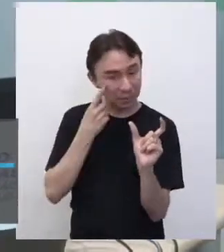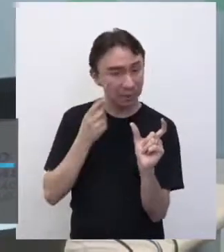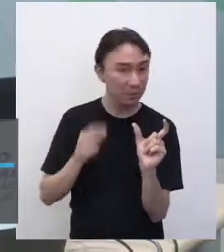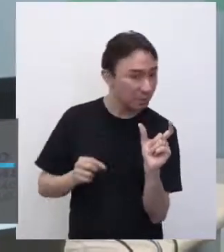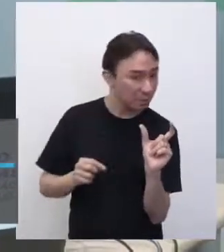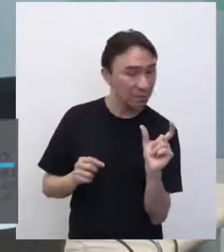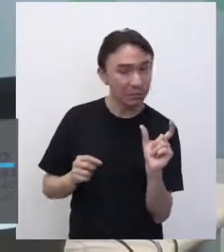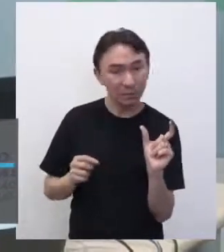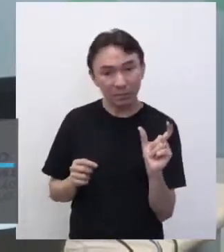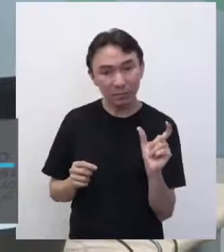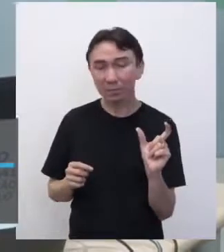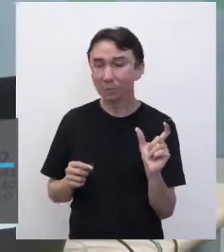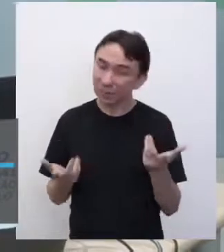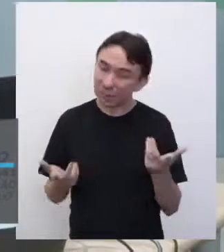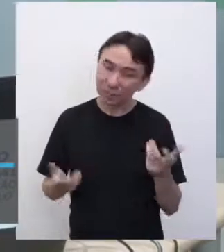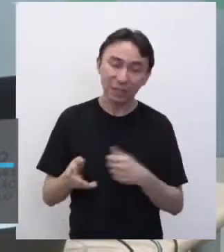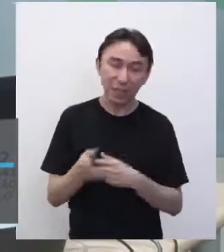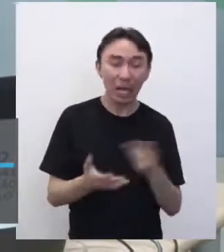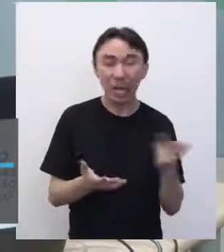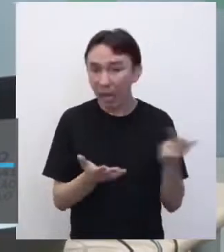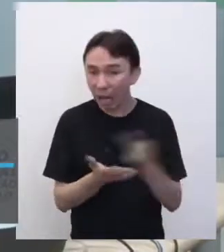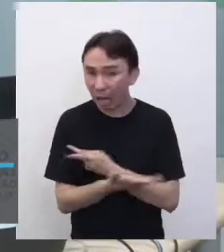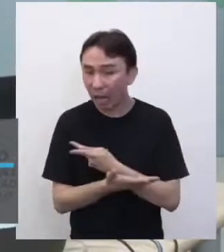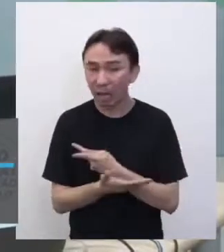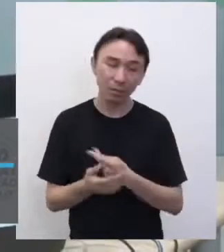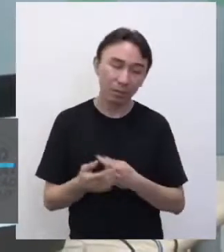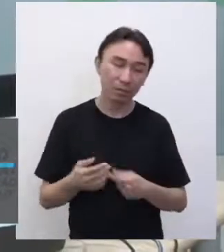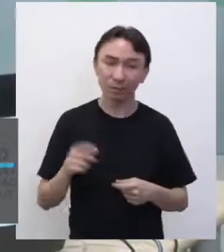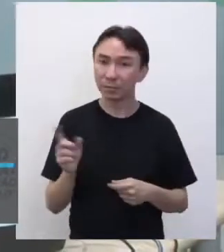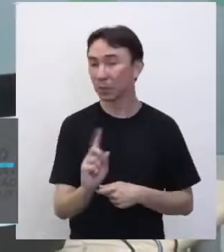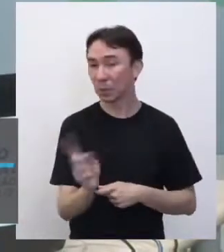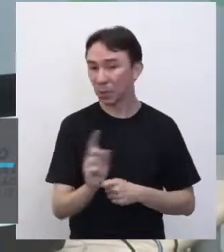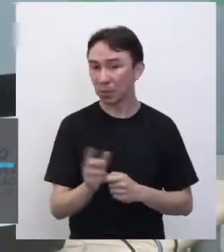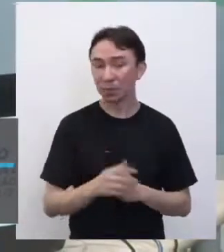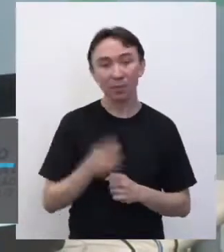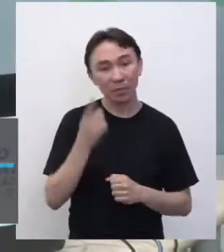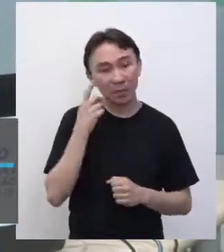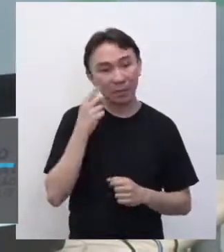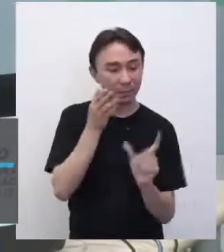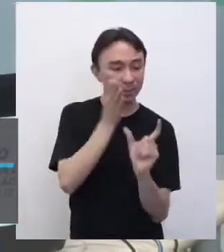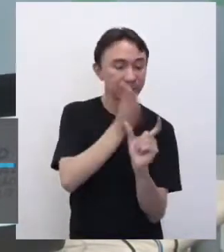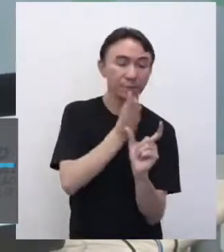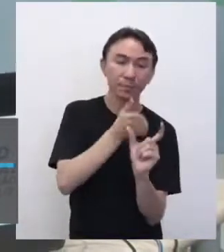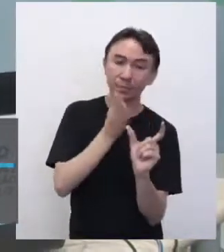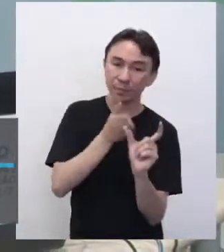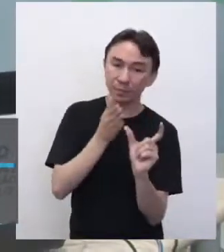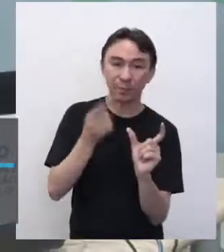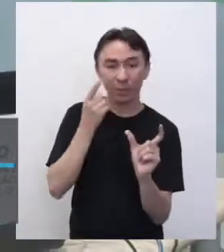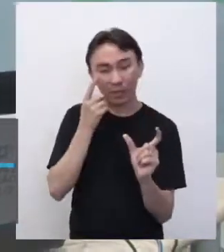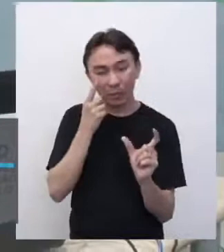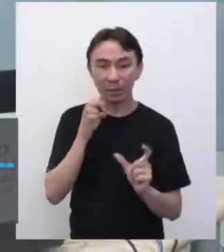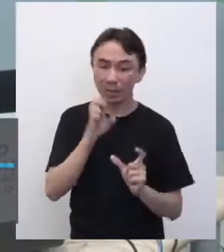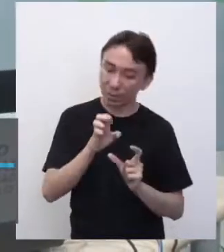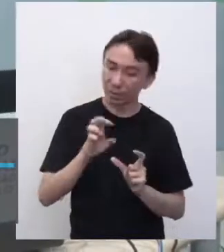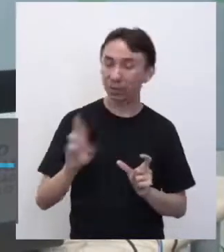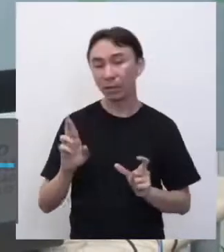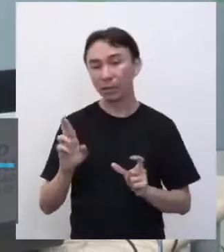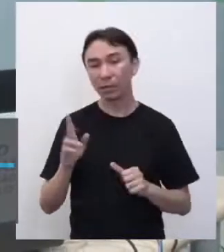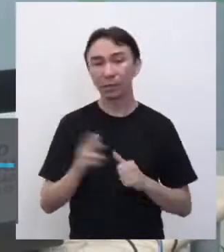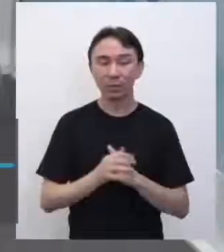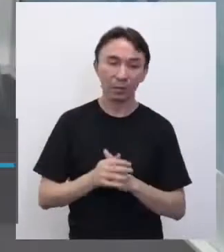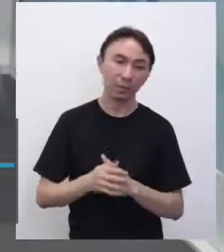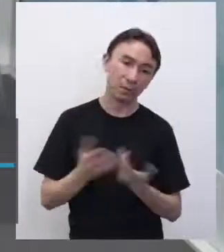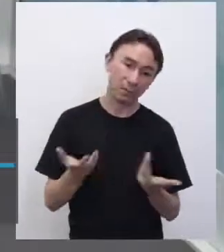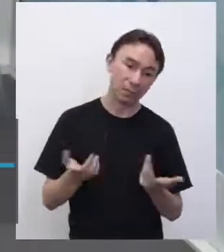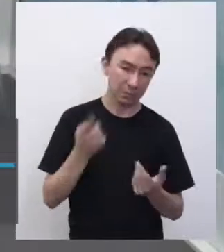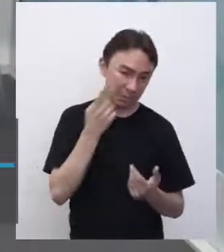uma menor probabilidade de errar ali a quantidade de sílaba para usar o ou o more. Sim,